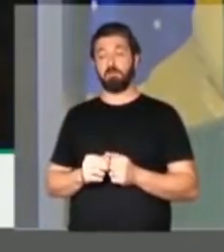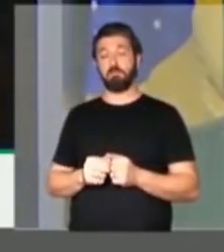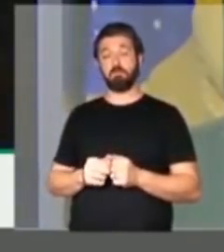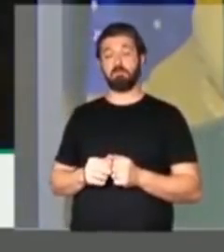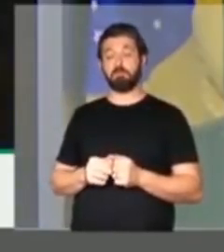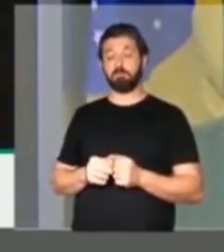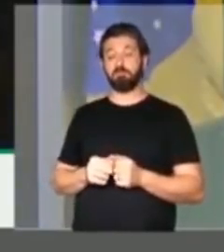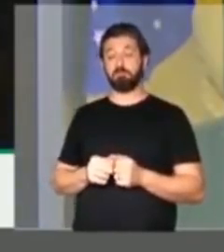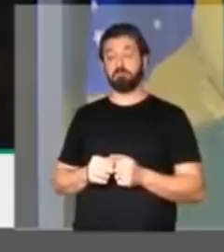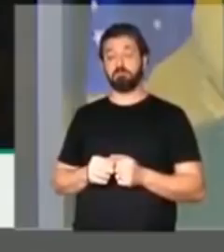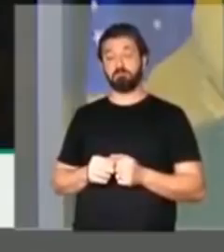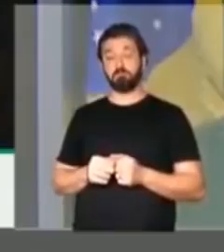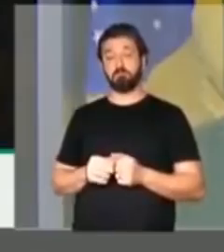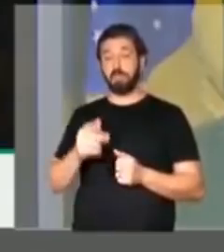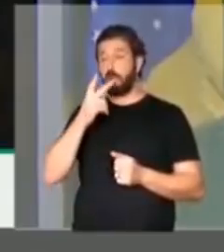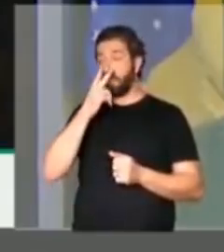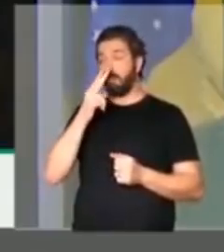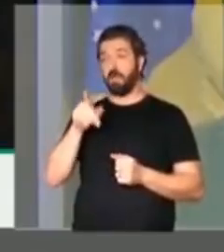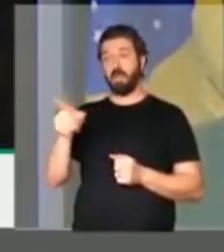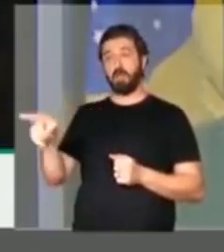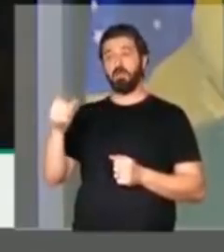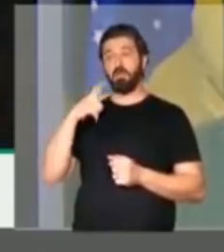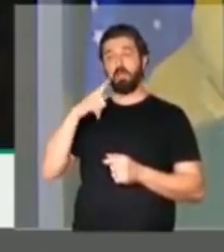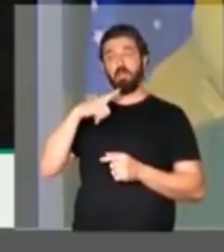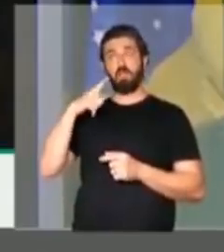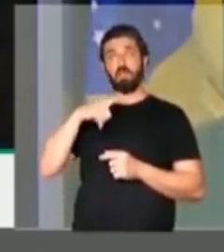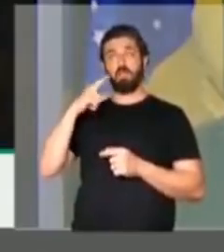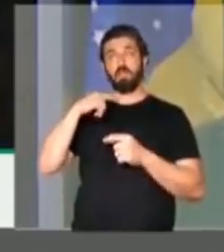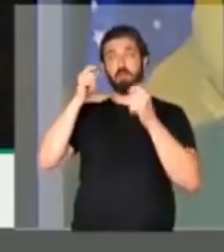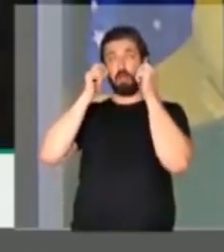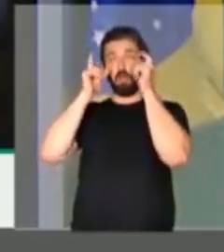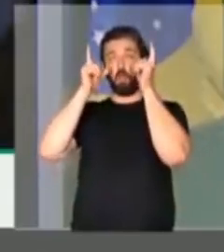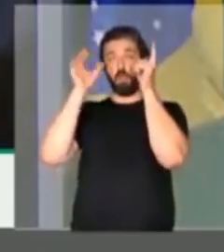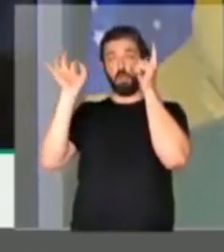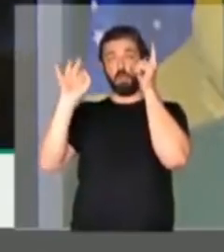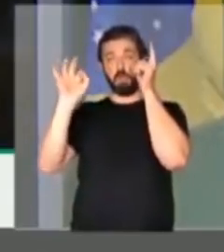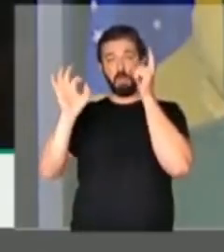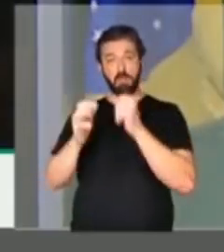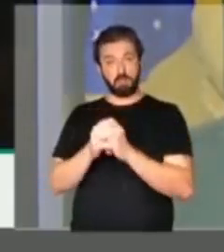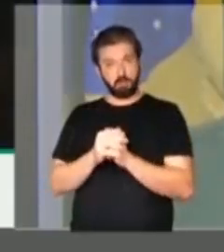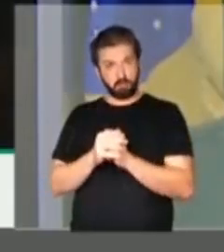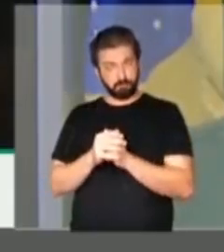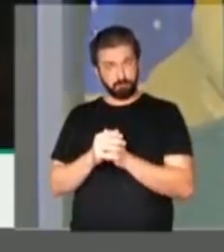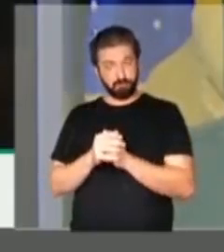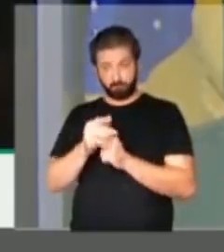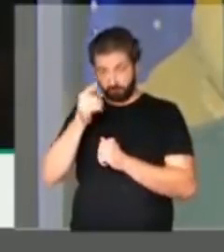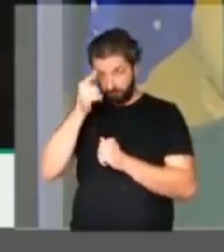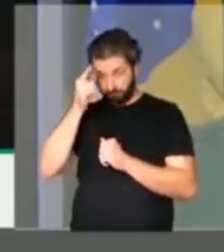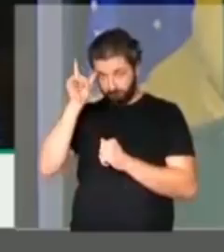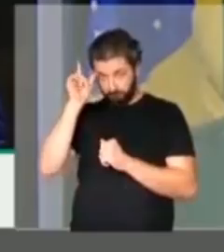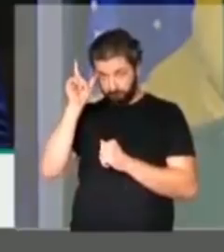acredito que ele está totalmente desantenado da realidade. Ontem,